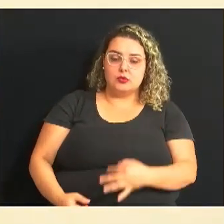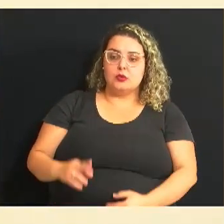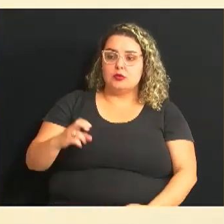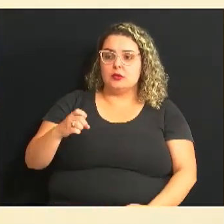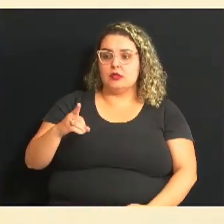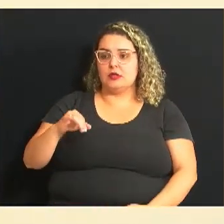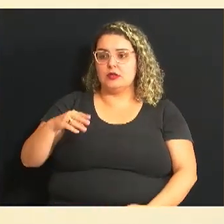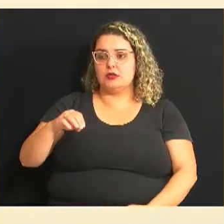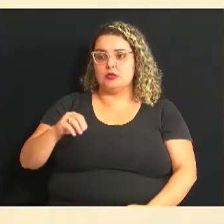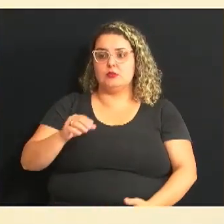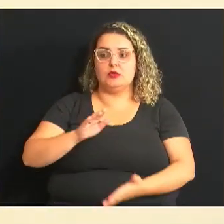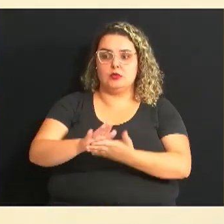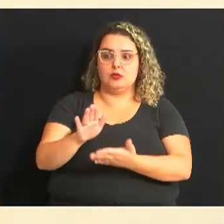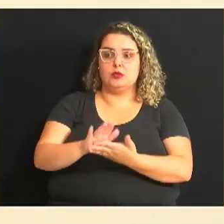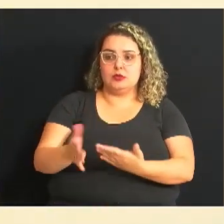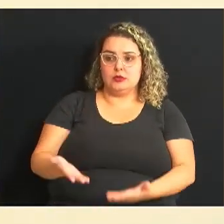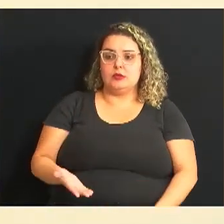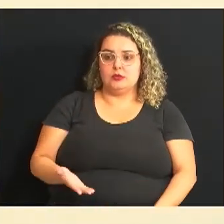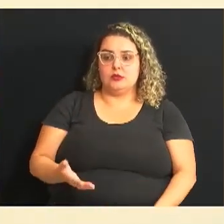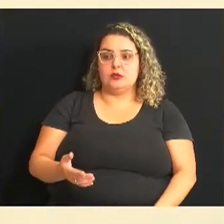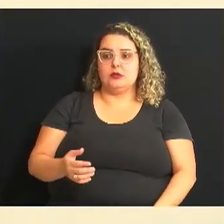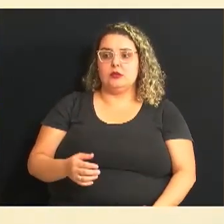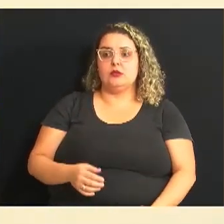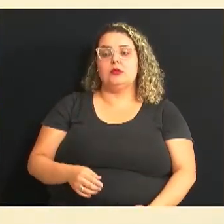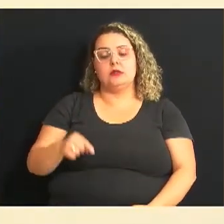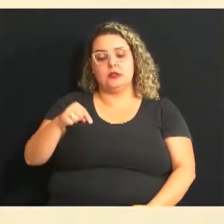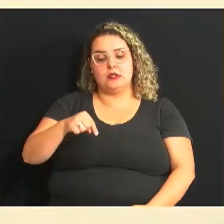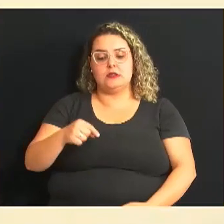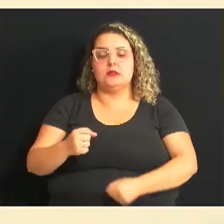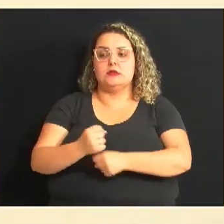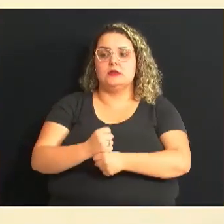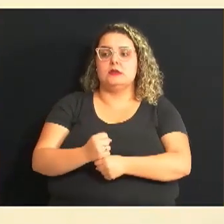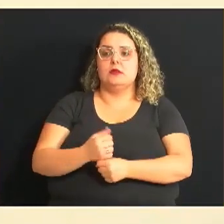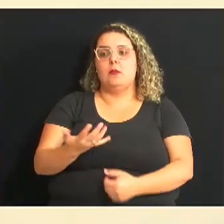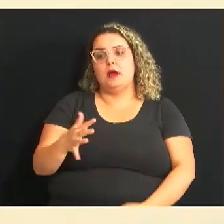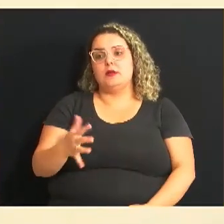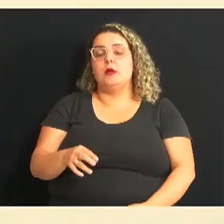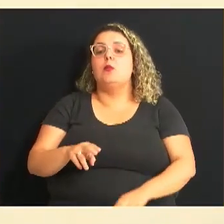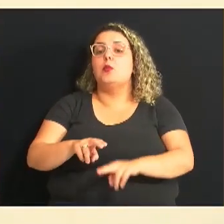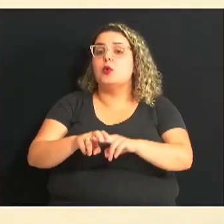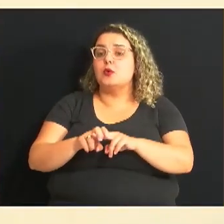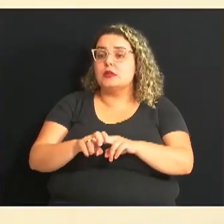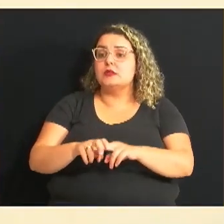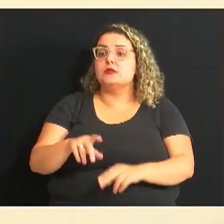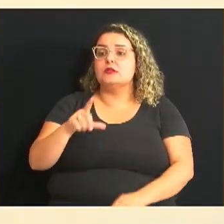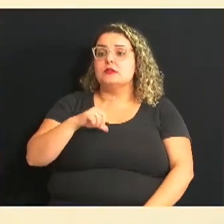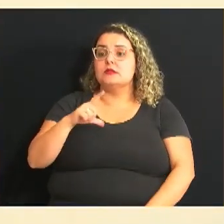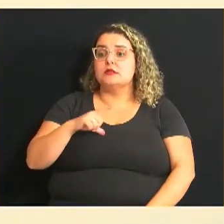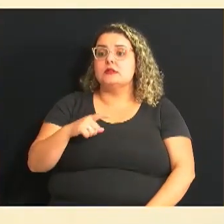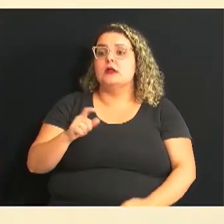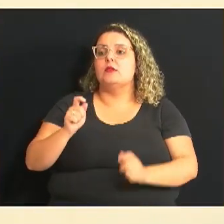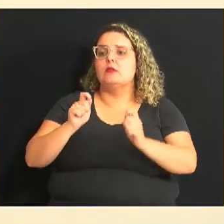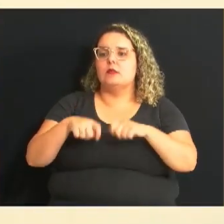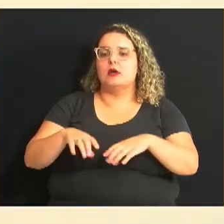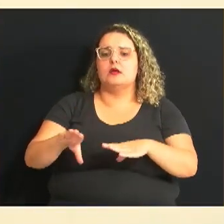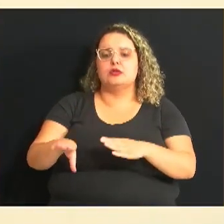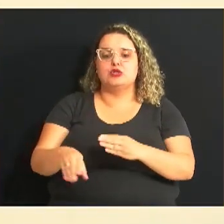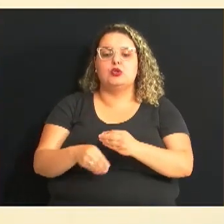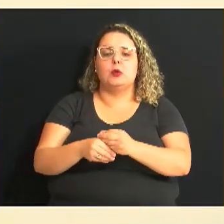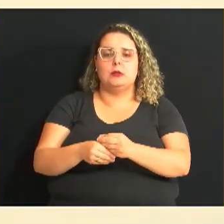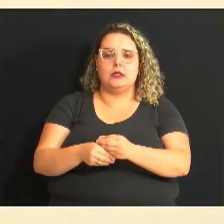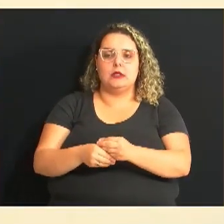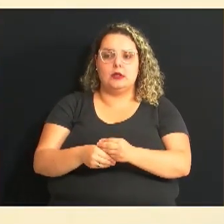as despesas, né, o rendimento e as despesas, aí mais ou menos. Por isso que existe essa possibilidade de você complementar.